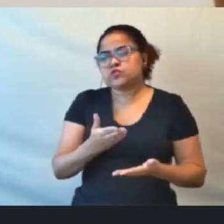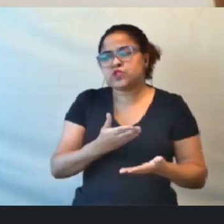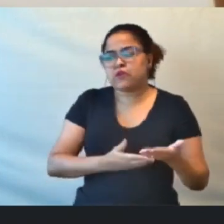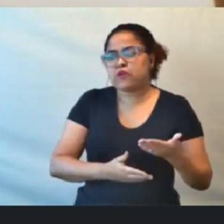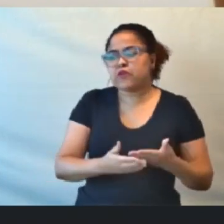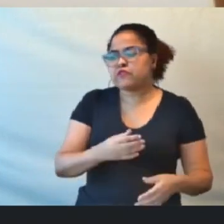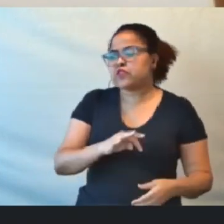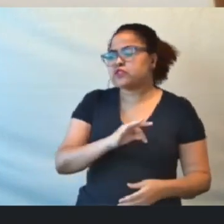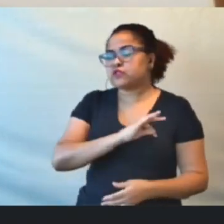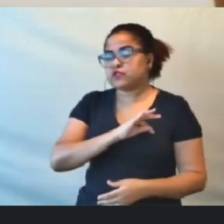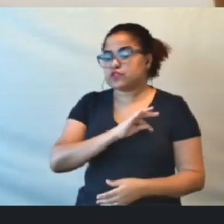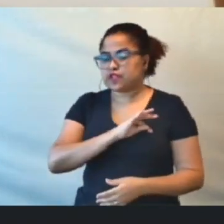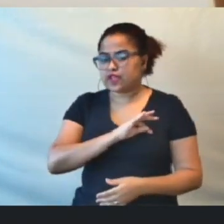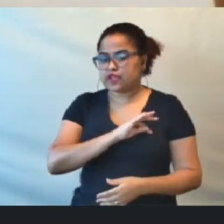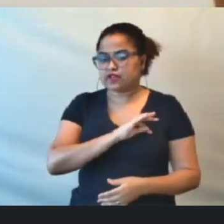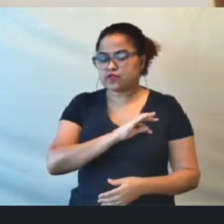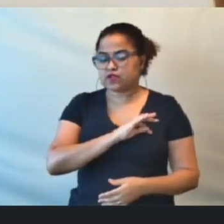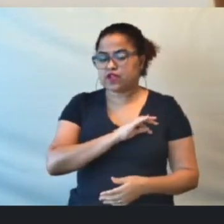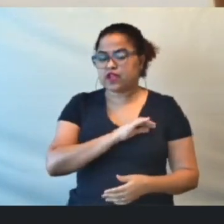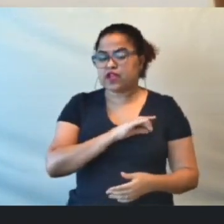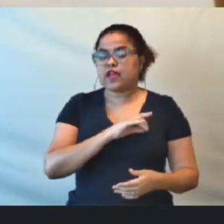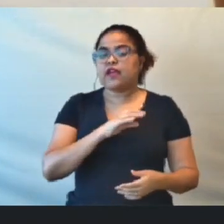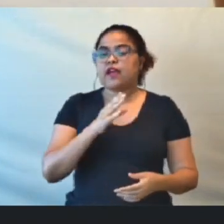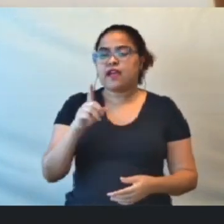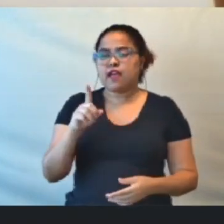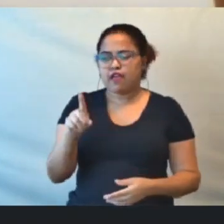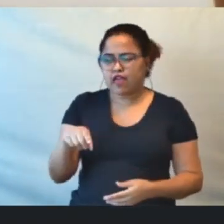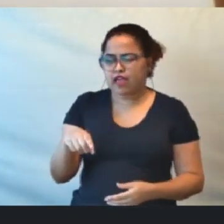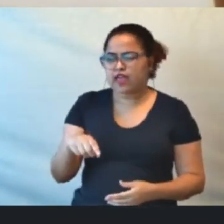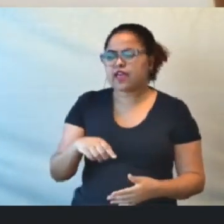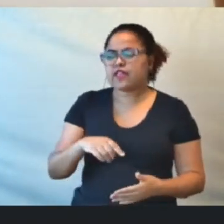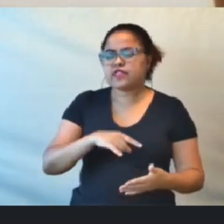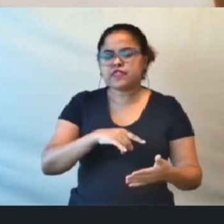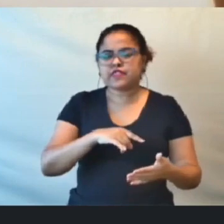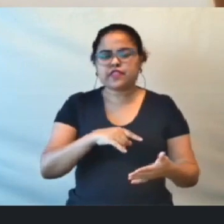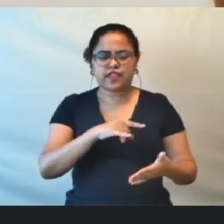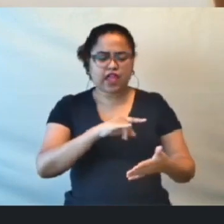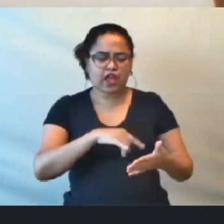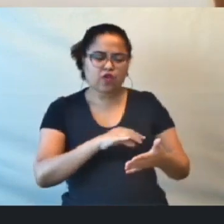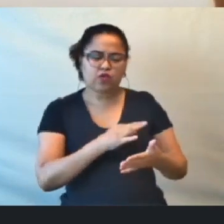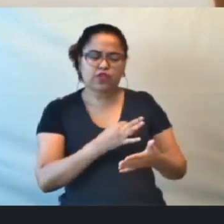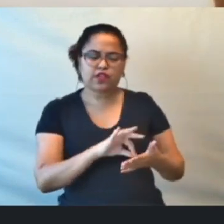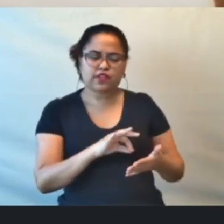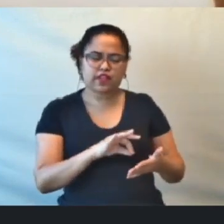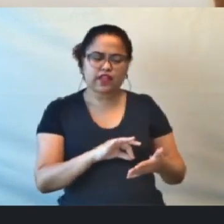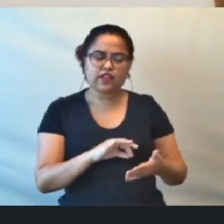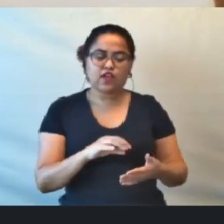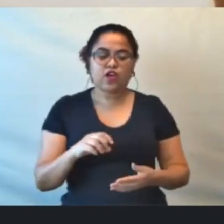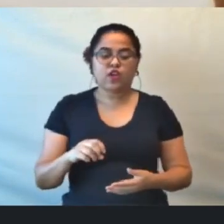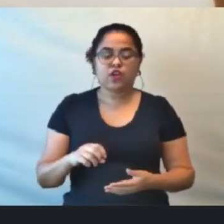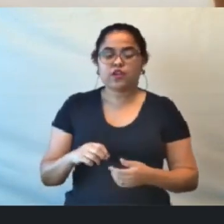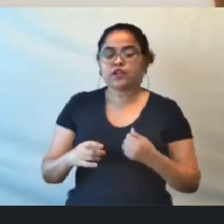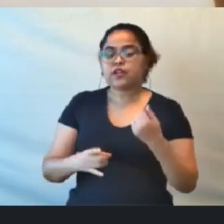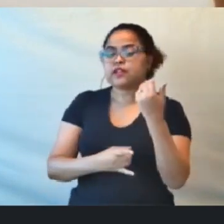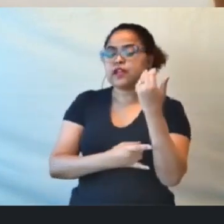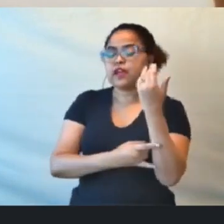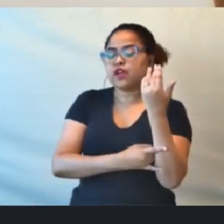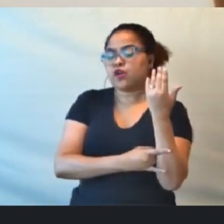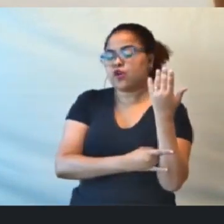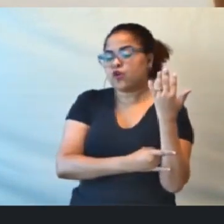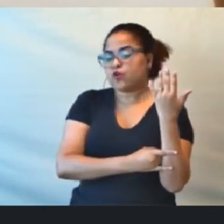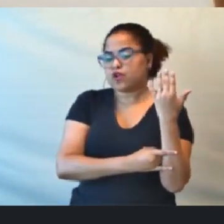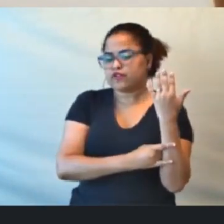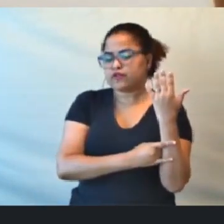contratada executora, no caso aqui, o UFMG. Então, nesse contrato, que foi assinado